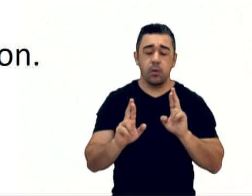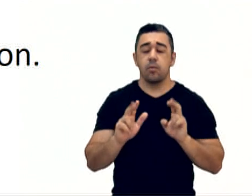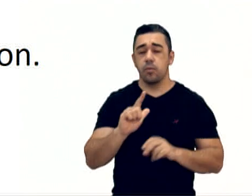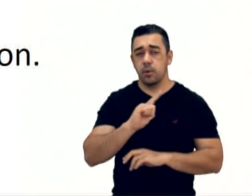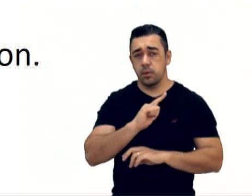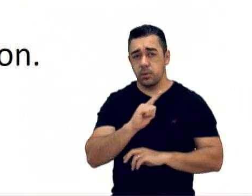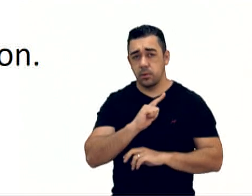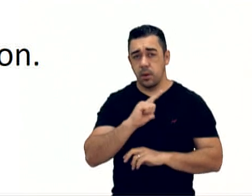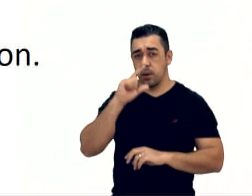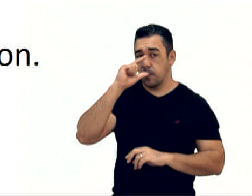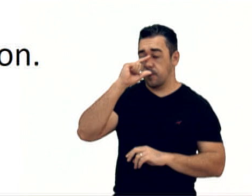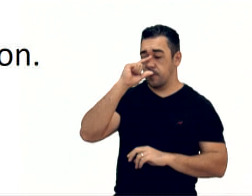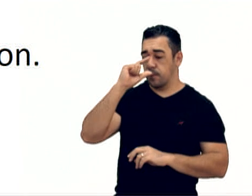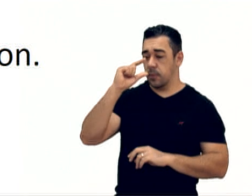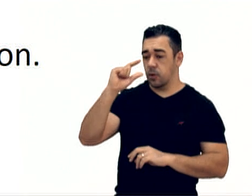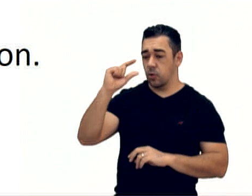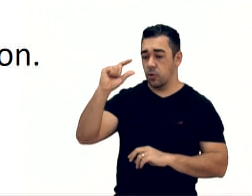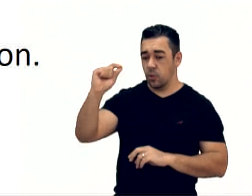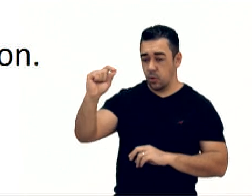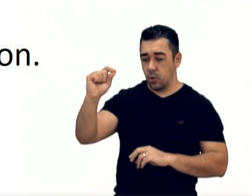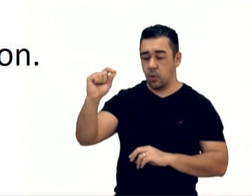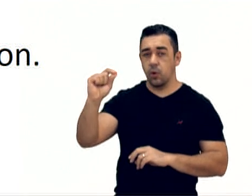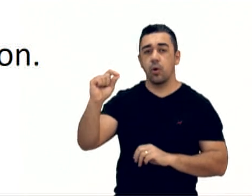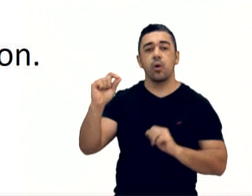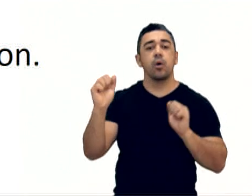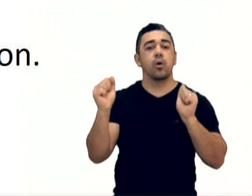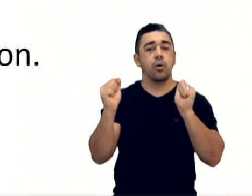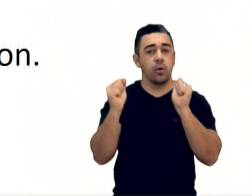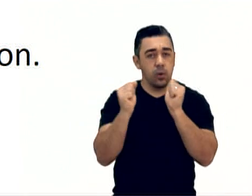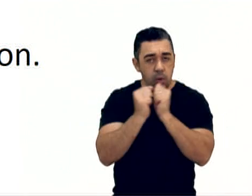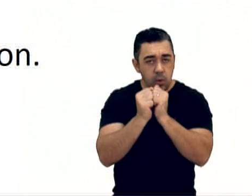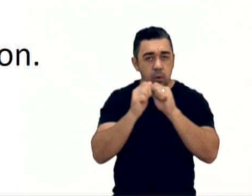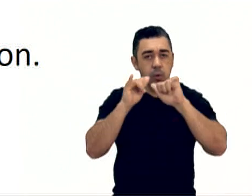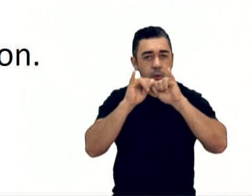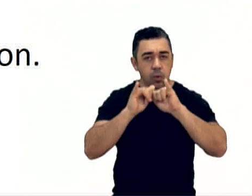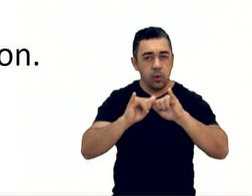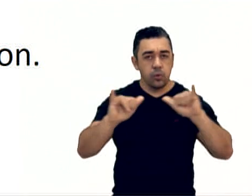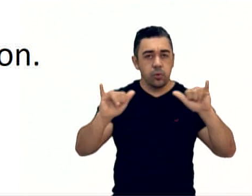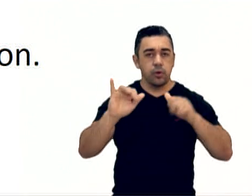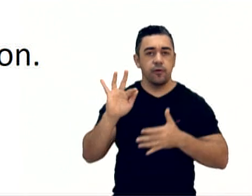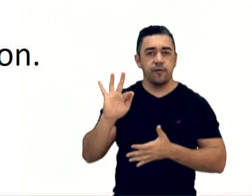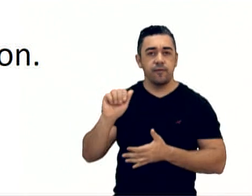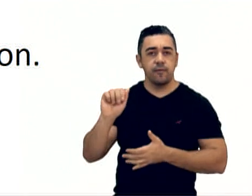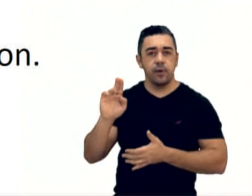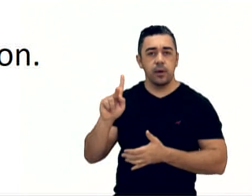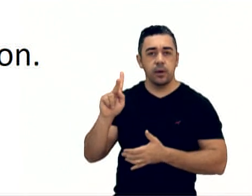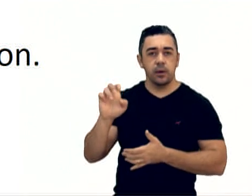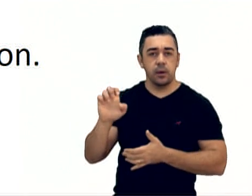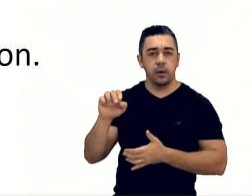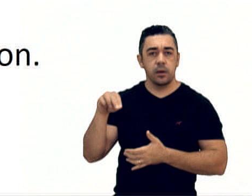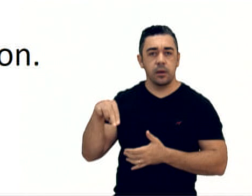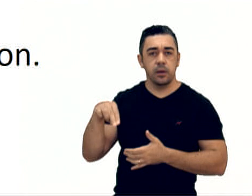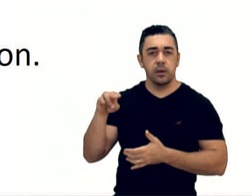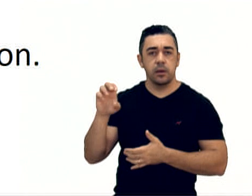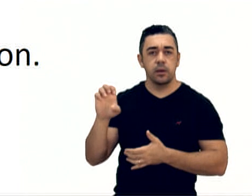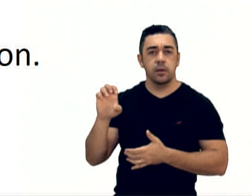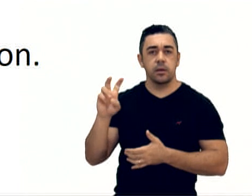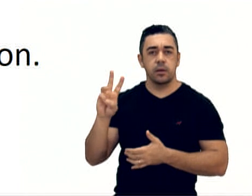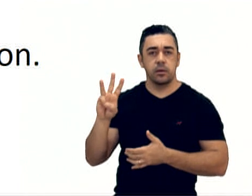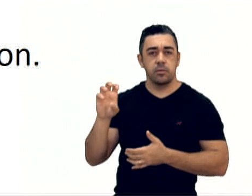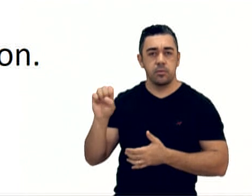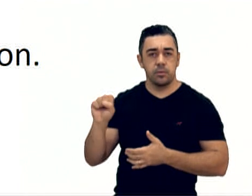existe entre a imagem do Pinóquio, o personagem Pinóquio, e fake news? E aí nós temos duas